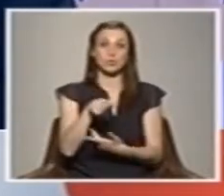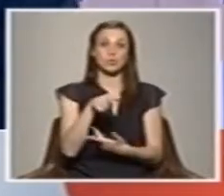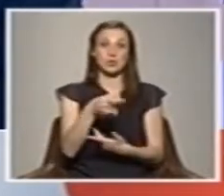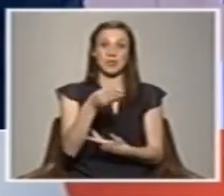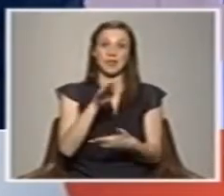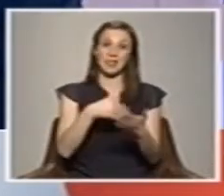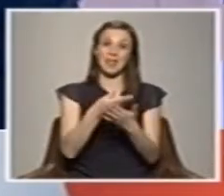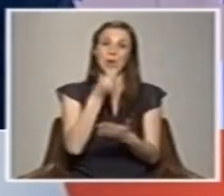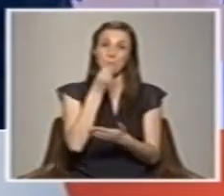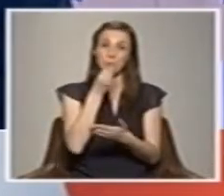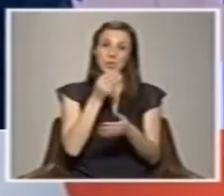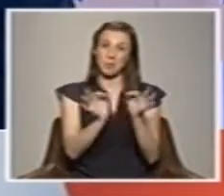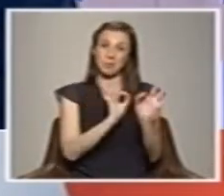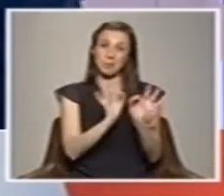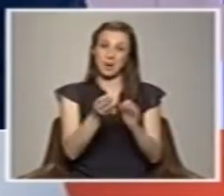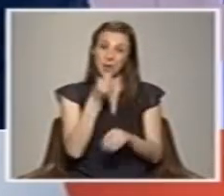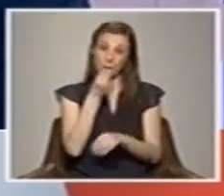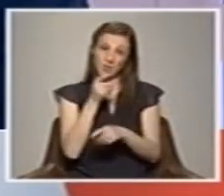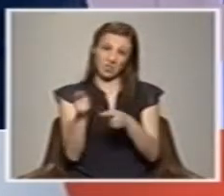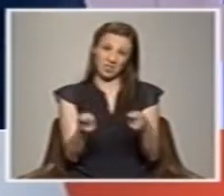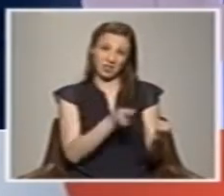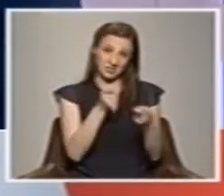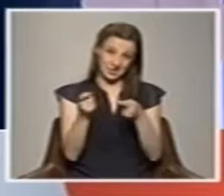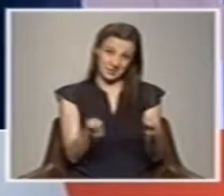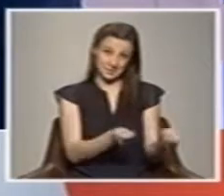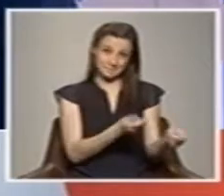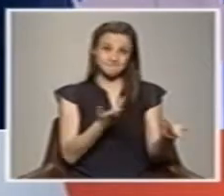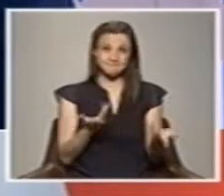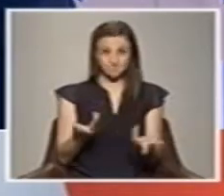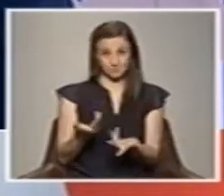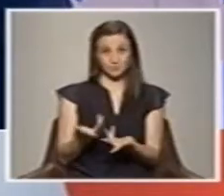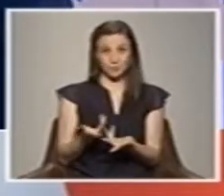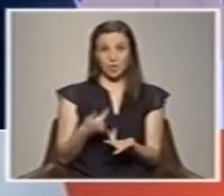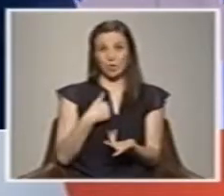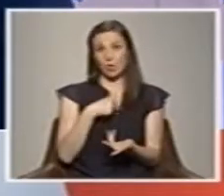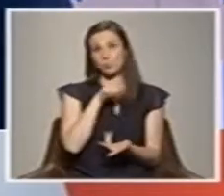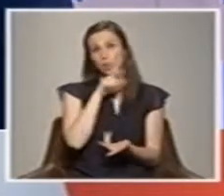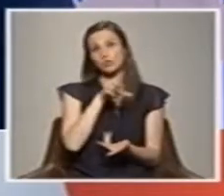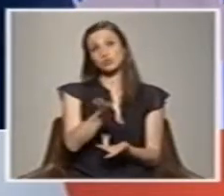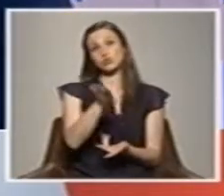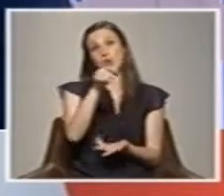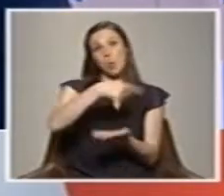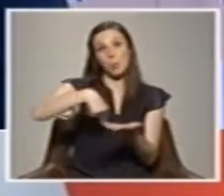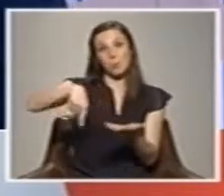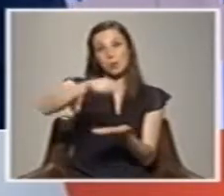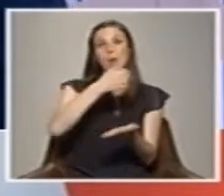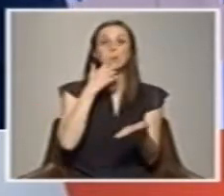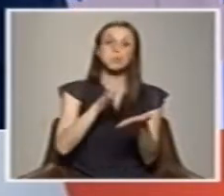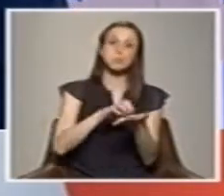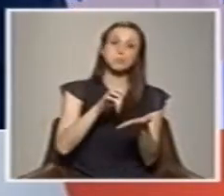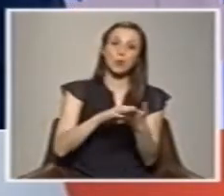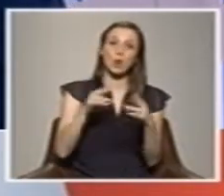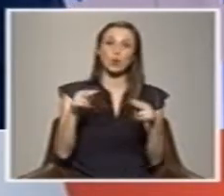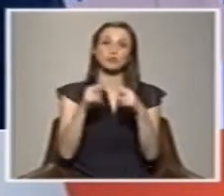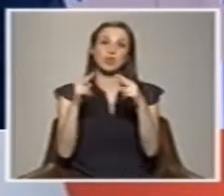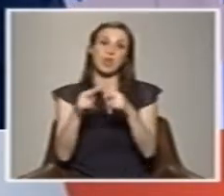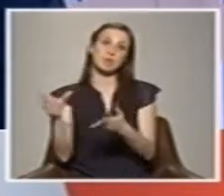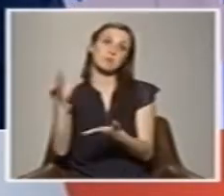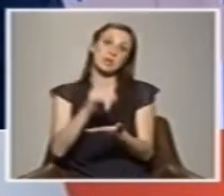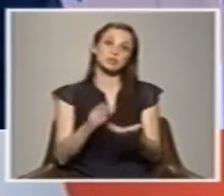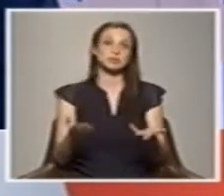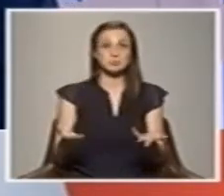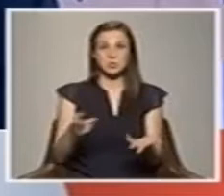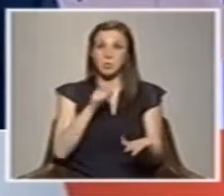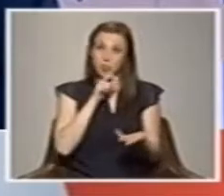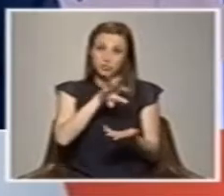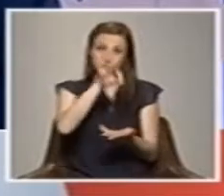cantinas, porque de alguma forma, obviamente que eu posso escolher entre ter no prato mais arroz ou mais salada, quer dizer, se